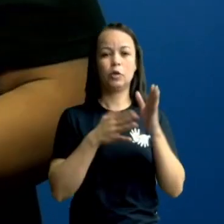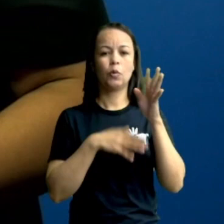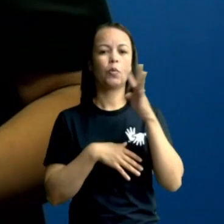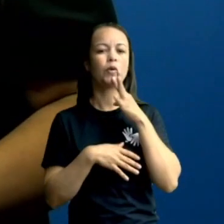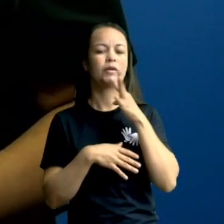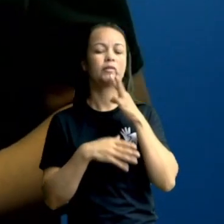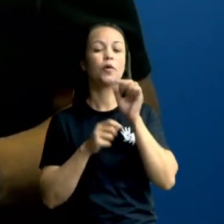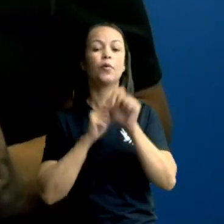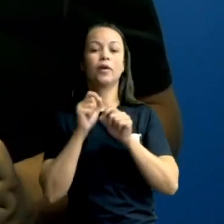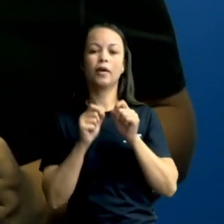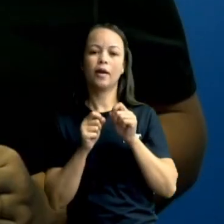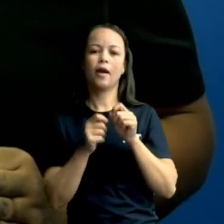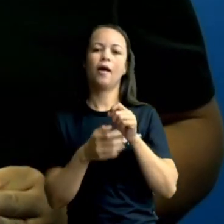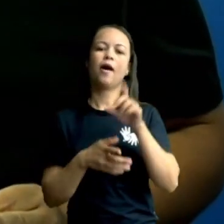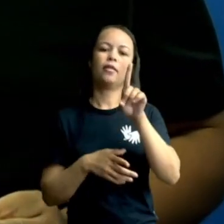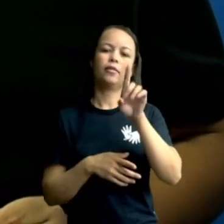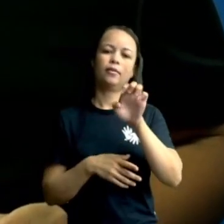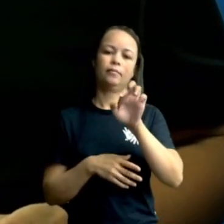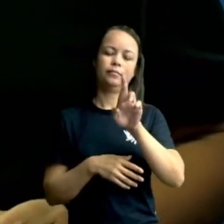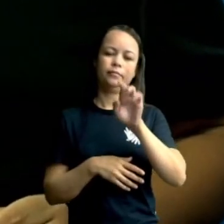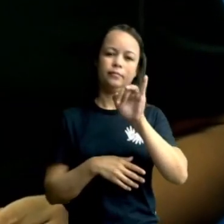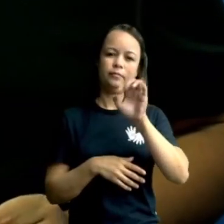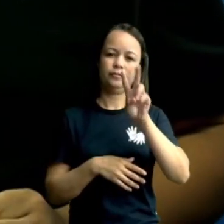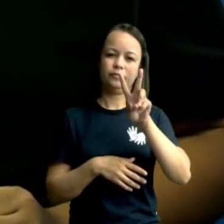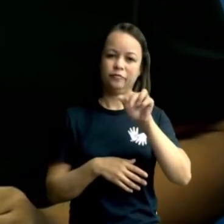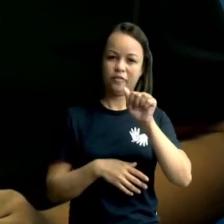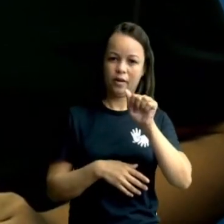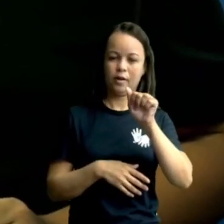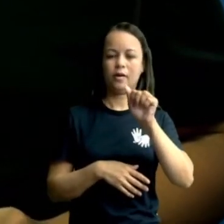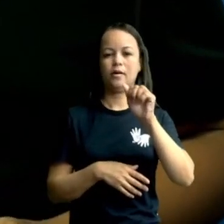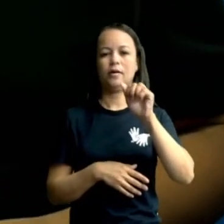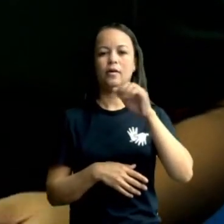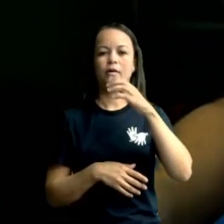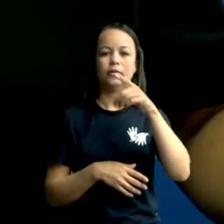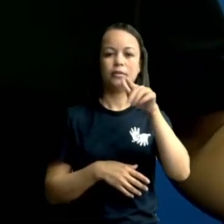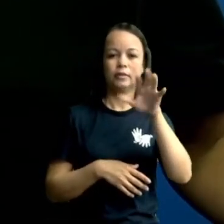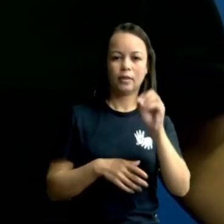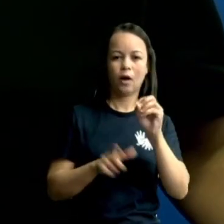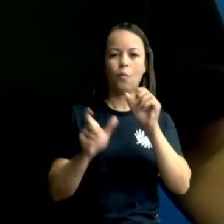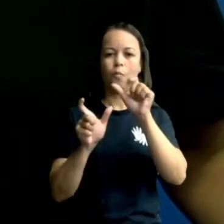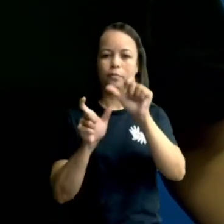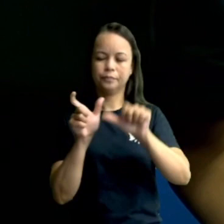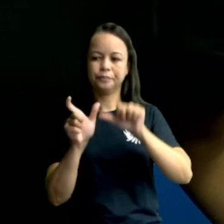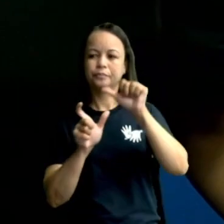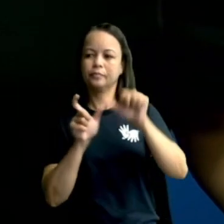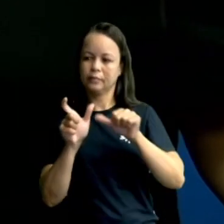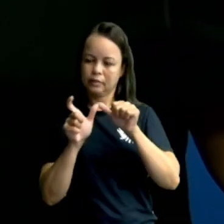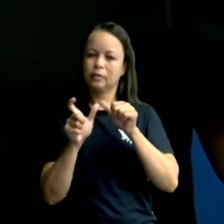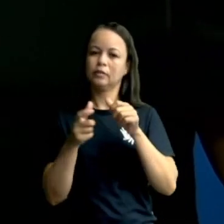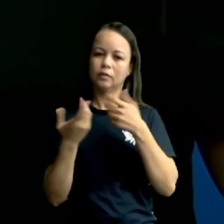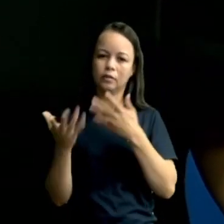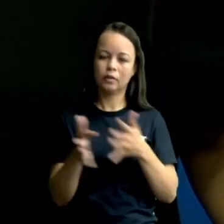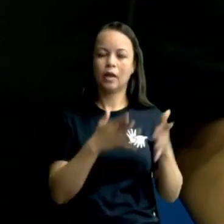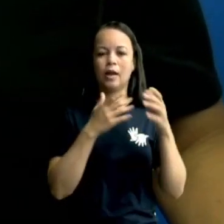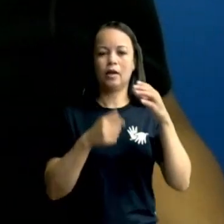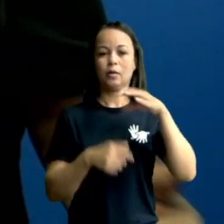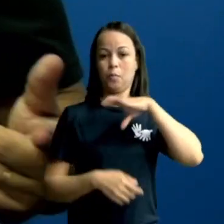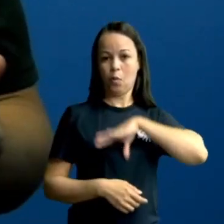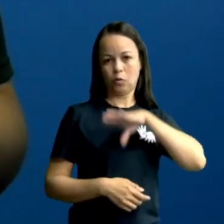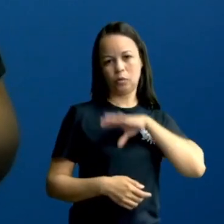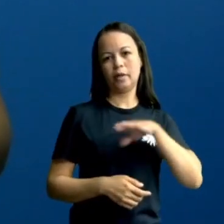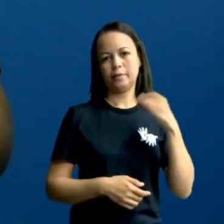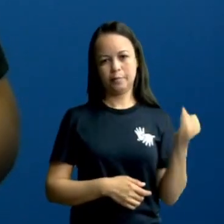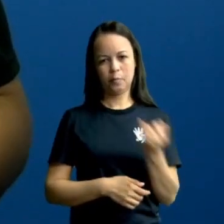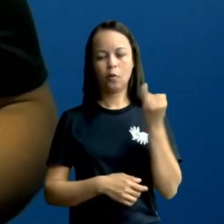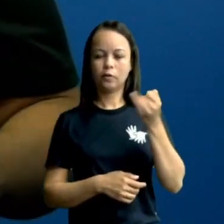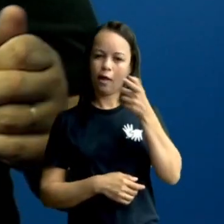derivação. Sim, esse é um importante meio, junto com a composição, na formação da nossa palavra, da nossa língua portuguesa. Vê